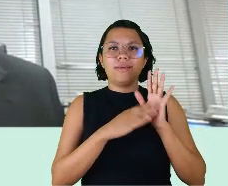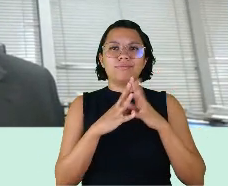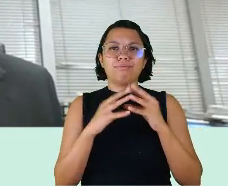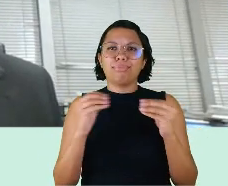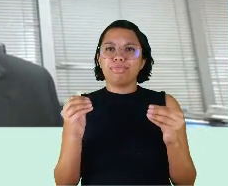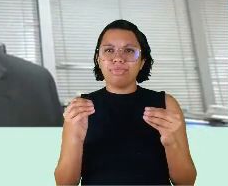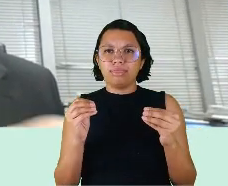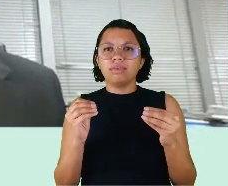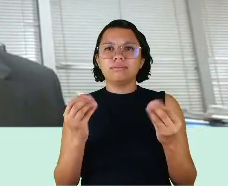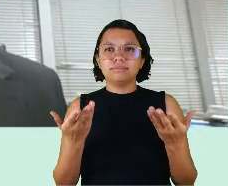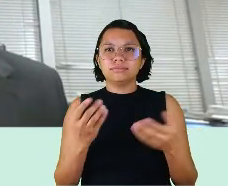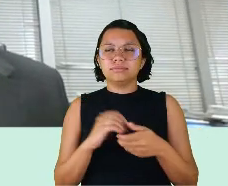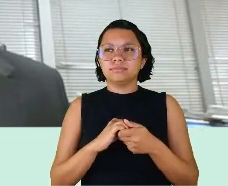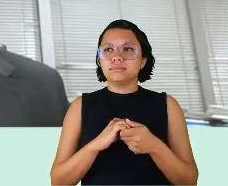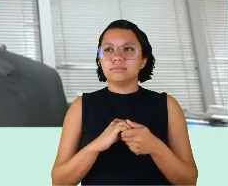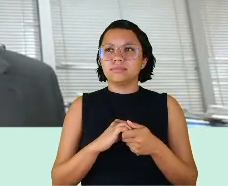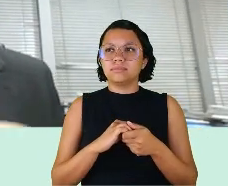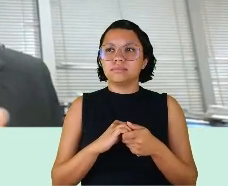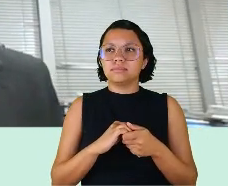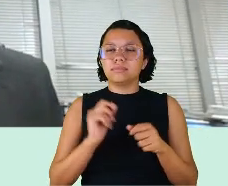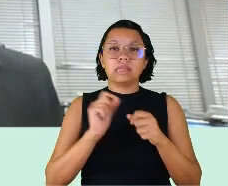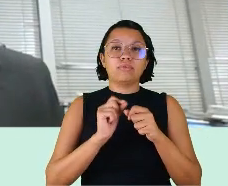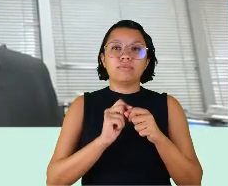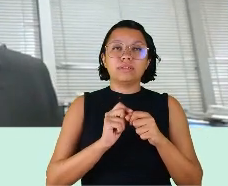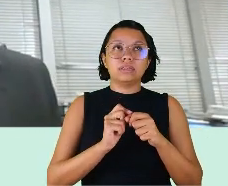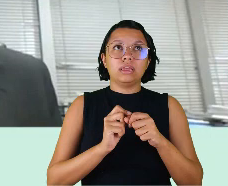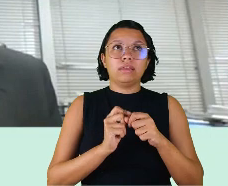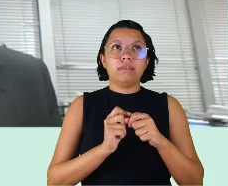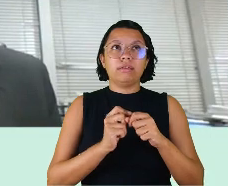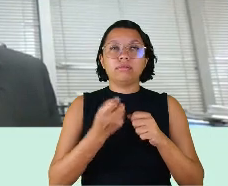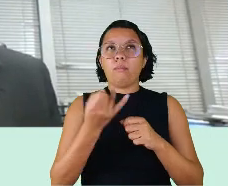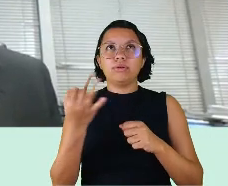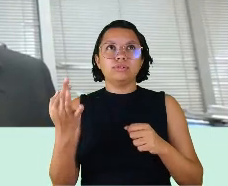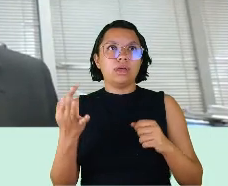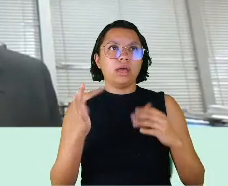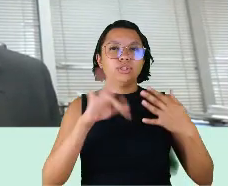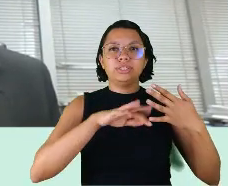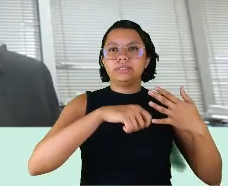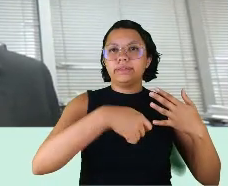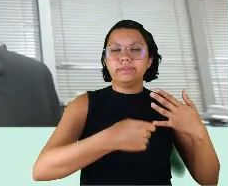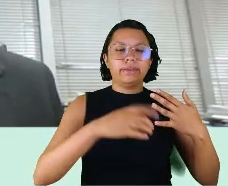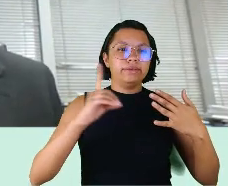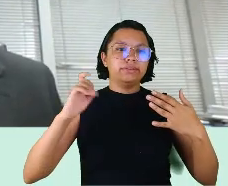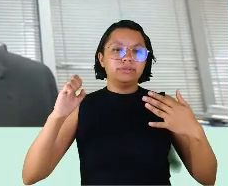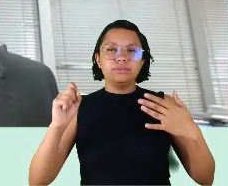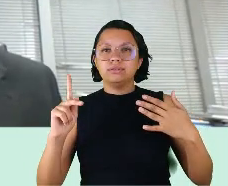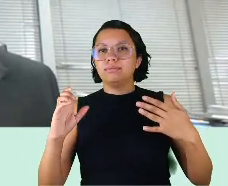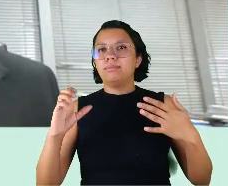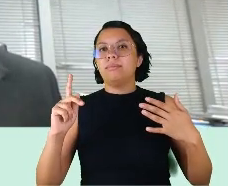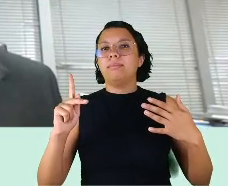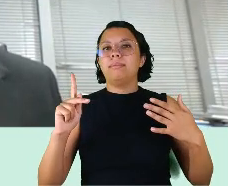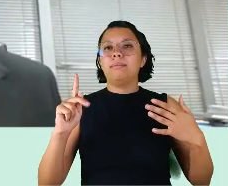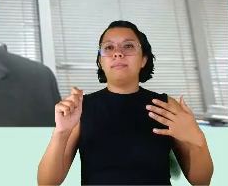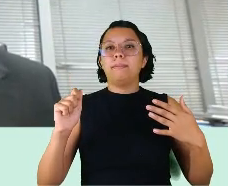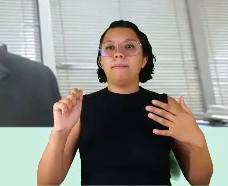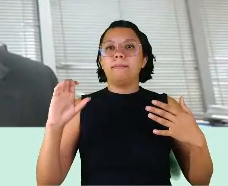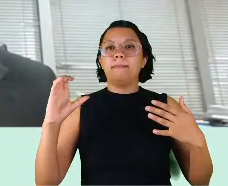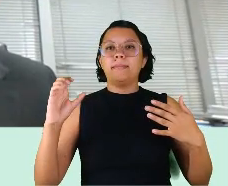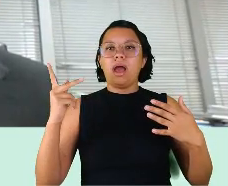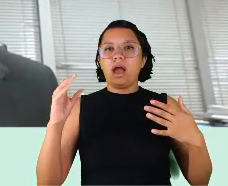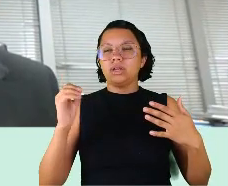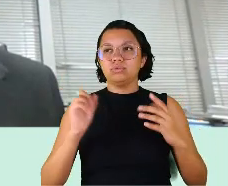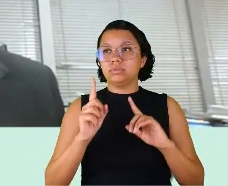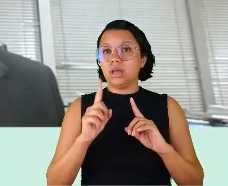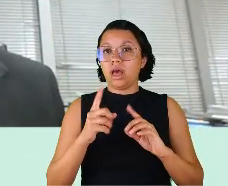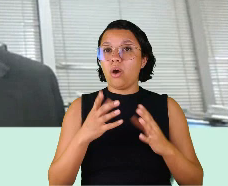vazias, né? Que eu vou realizar tantas sentenças, tantos despachos, que não é isso, né? Acho que o compromisso que ele tem que